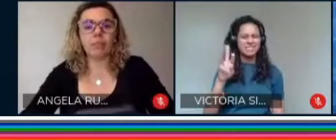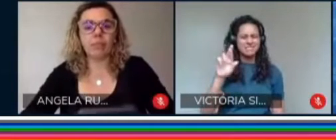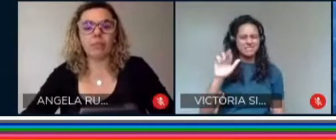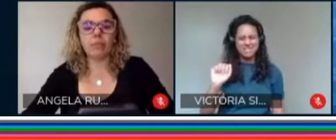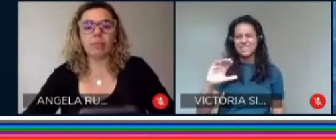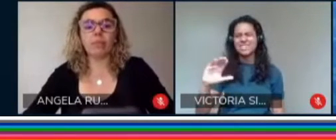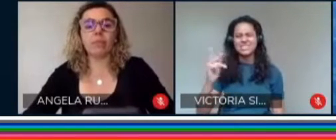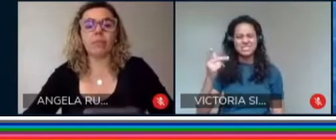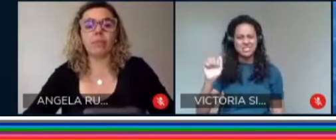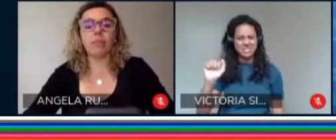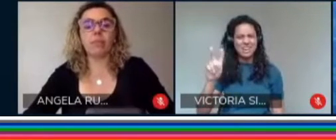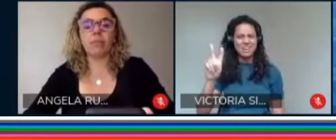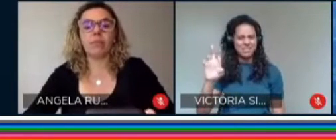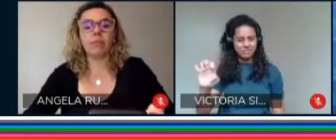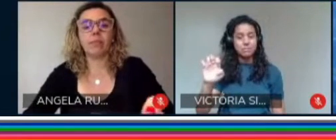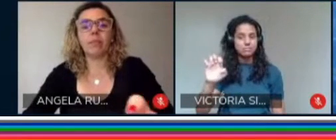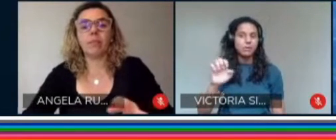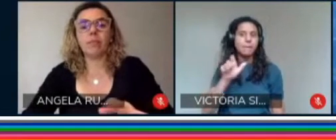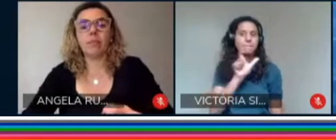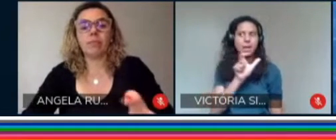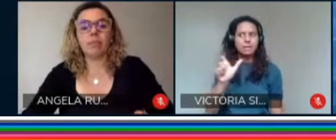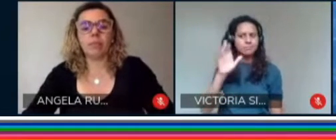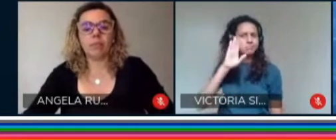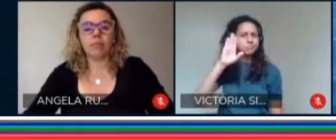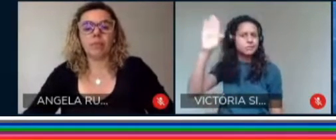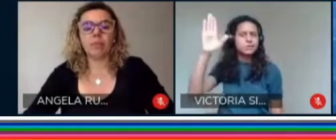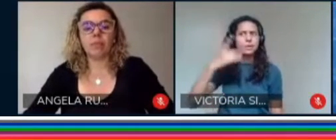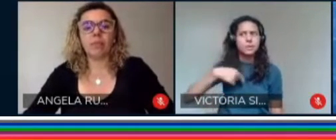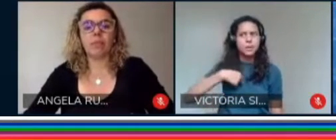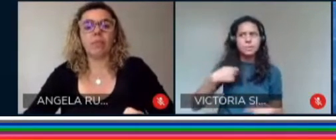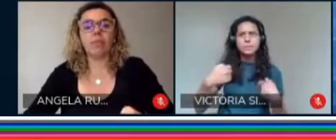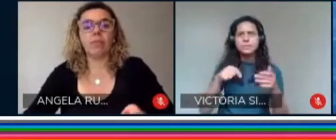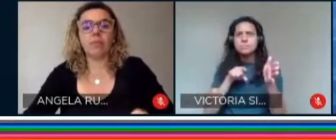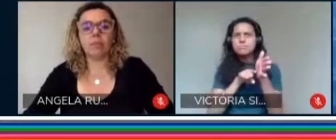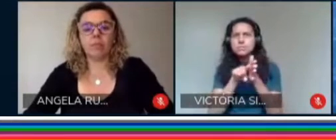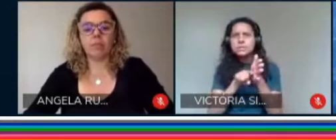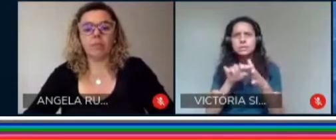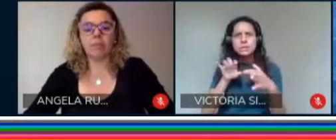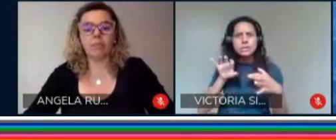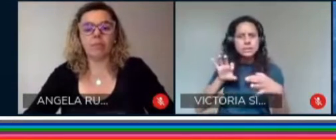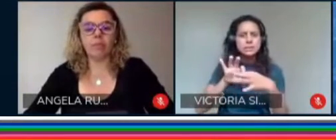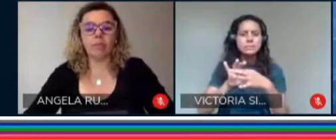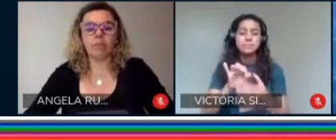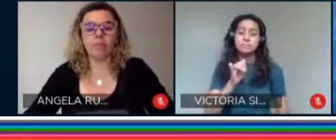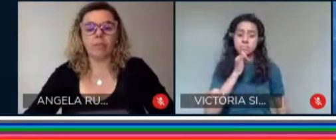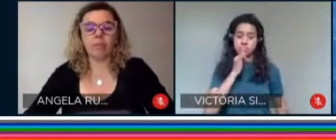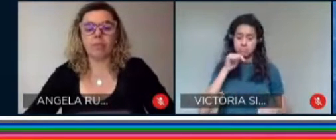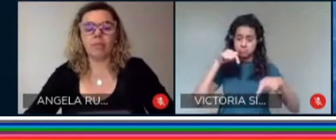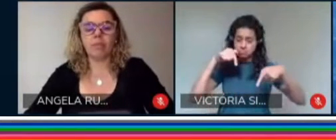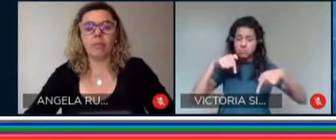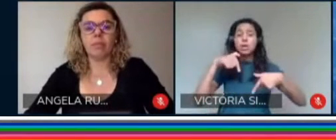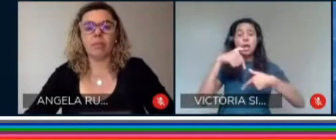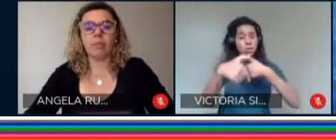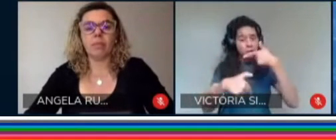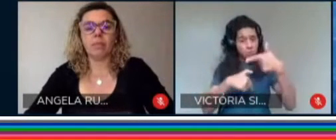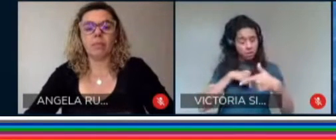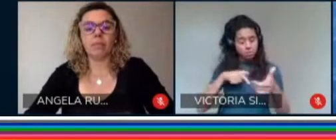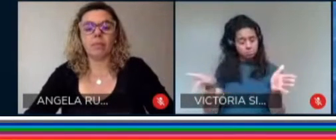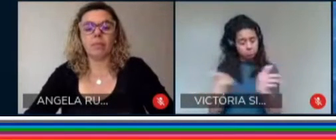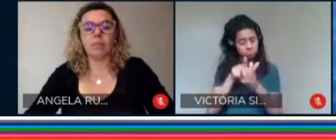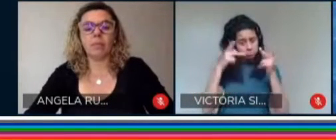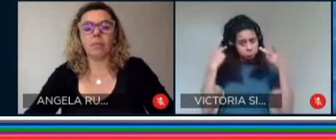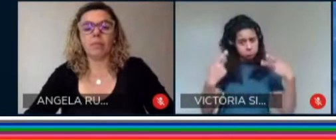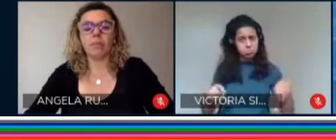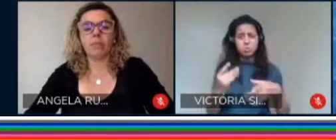os conteúdos com os quais quer trabalhar. Isso aqui é um trabalho que foi apresentado na universidade, né? Se não me engano, isso é